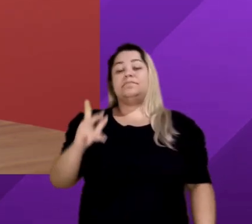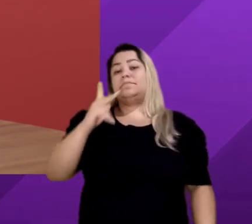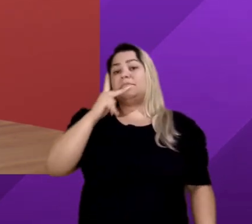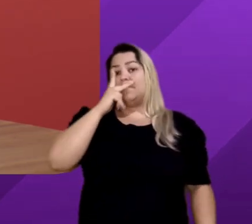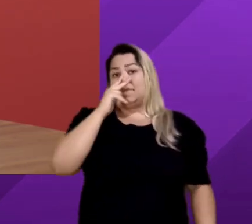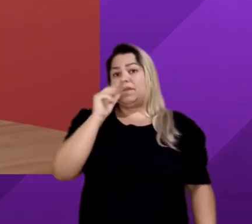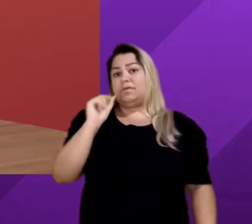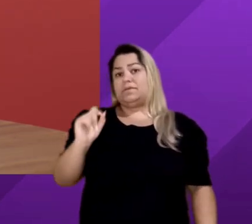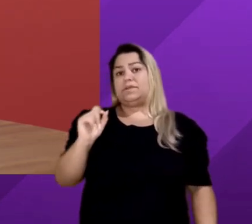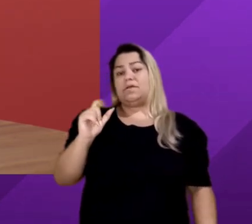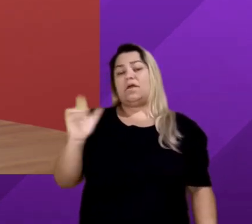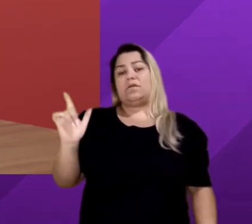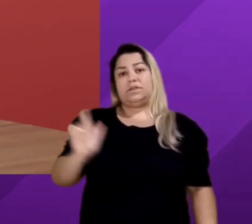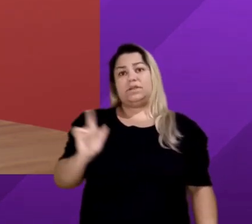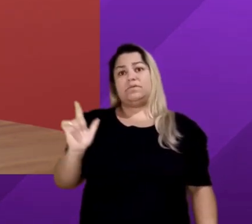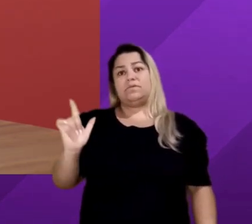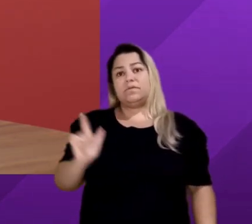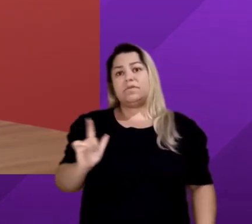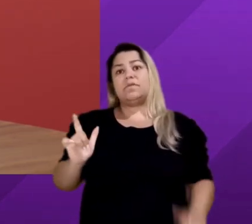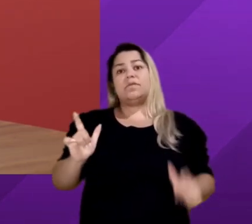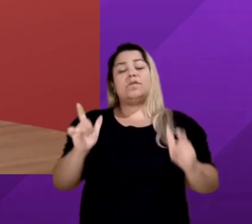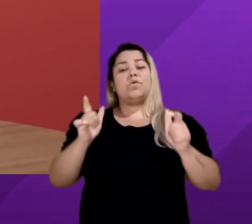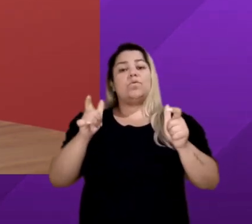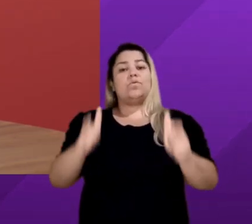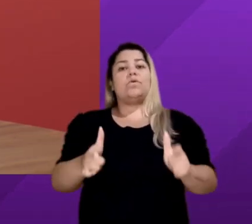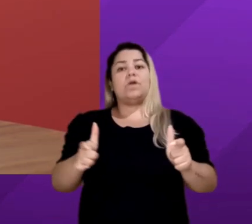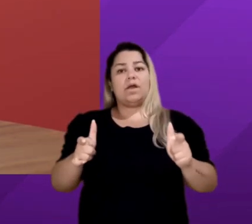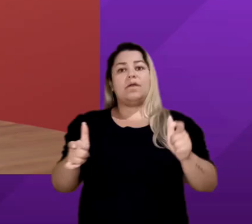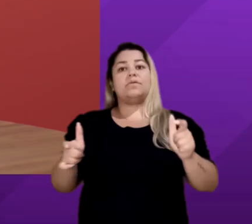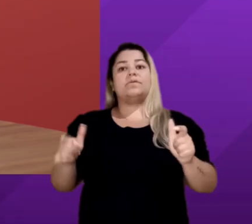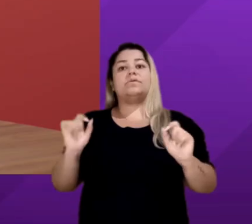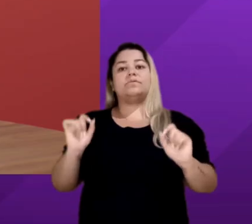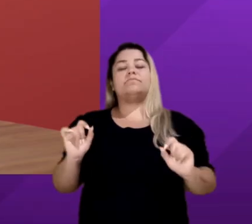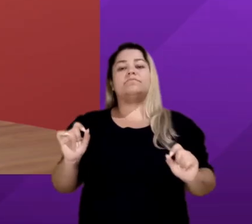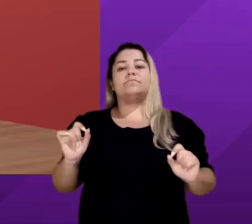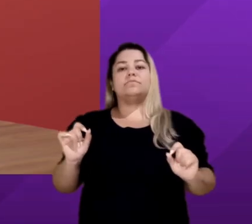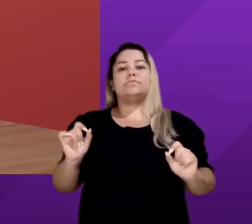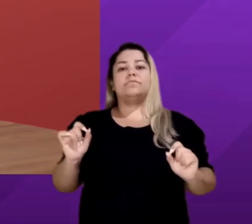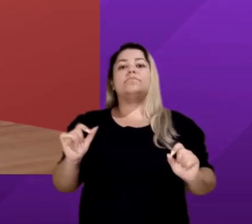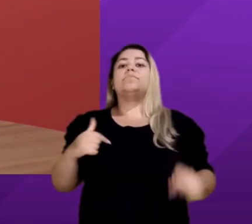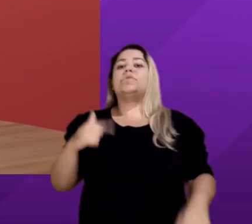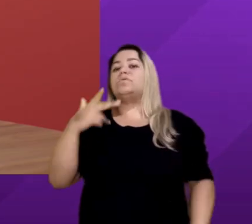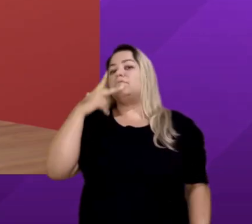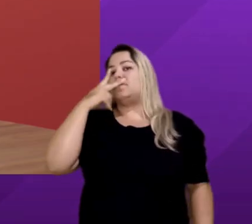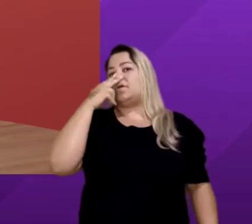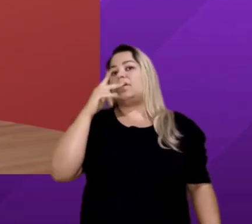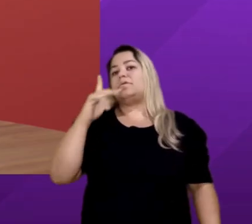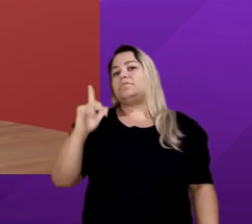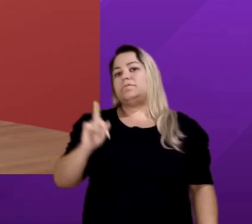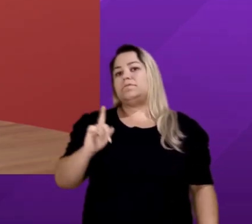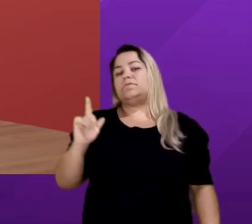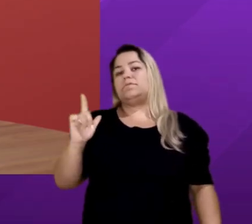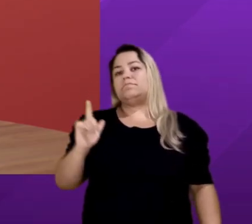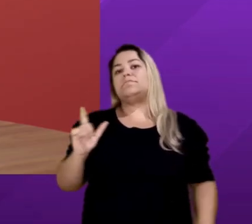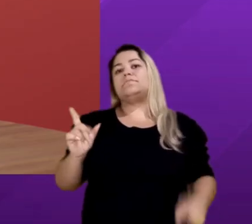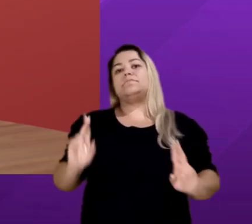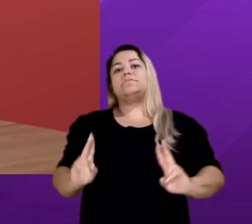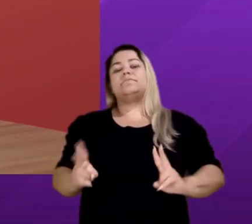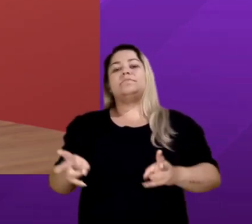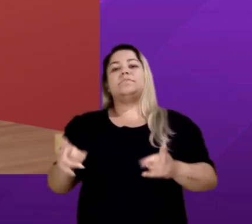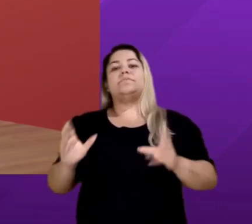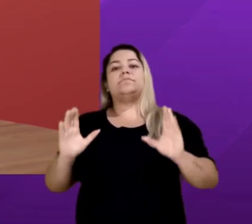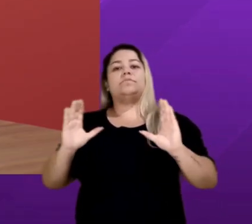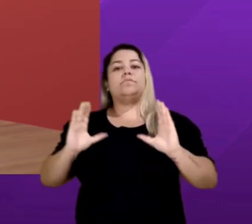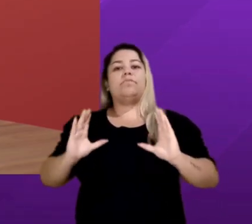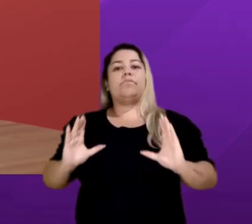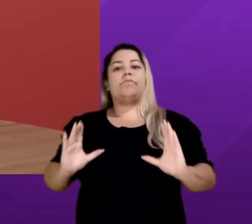passa a ter um lugar de destaque. Então, nesses momentos, assim, acho que ter sempre me posicionado,